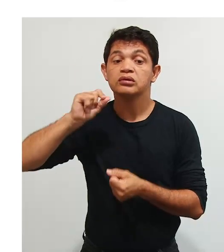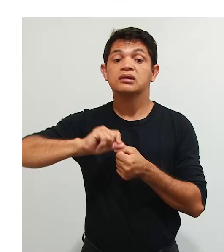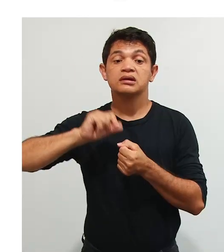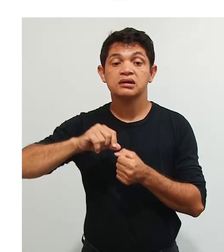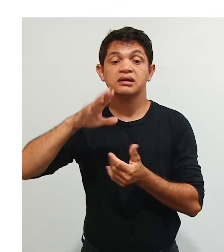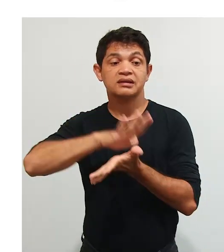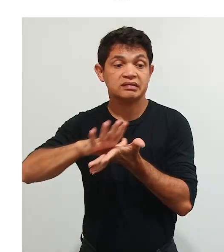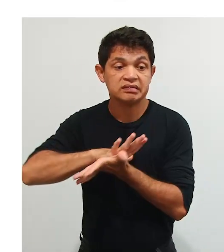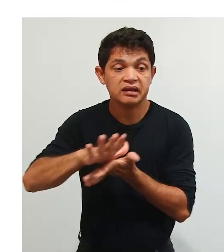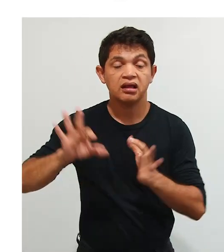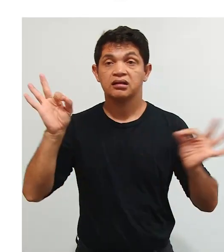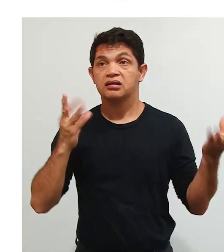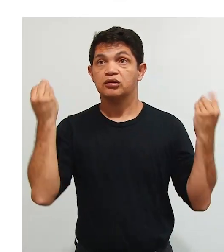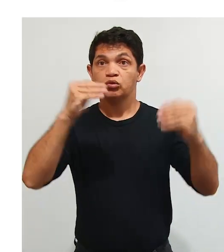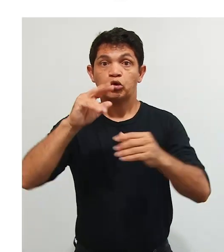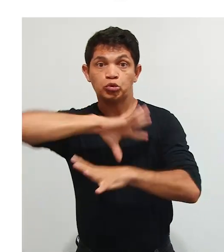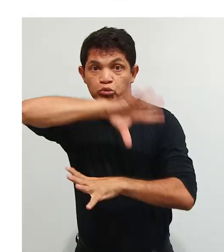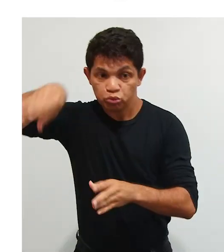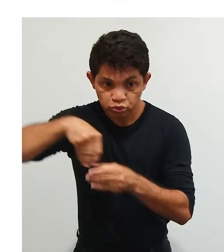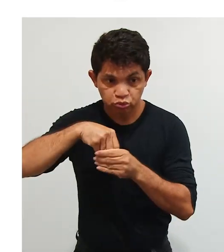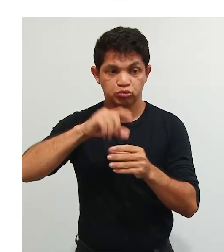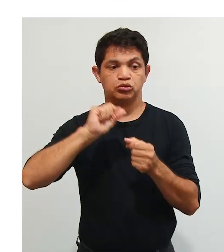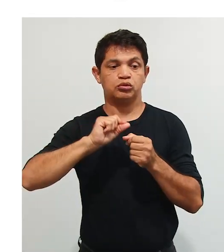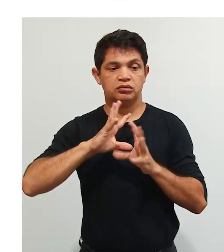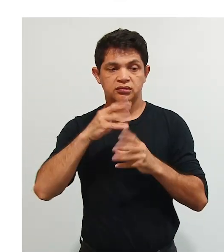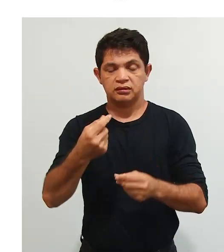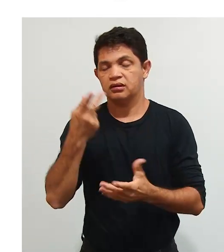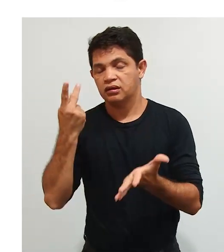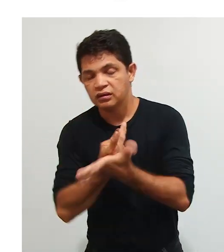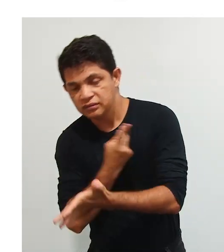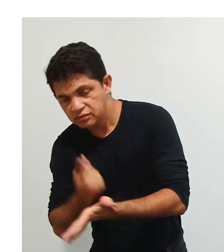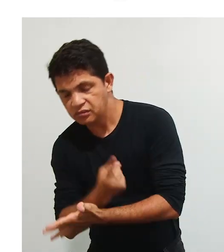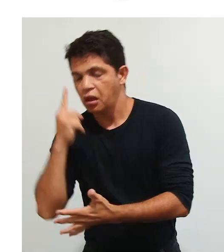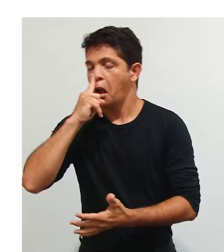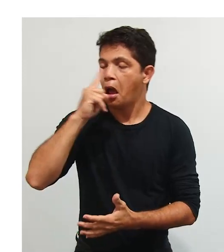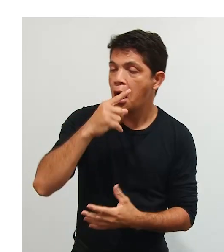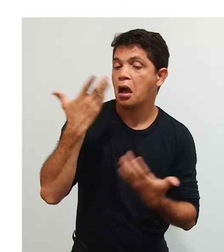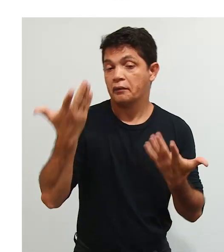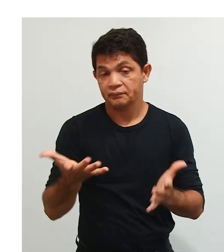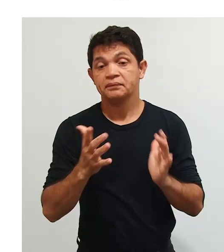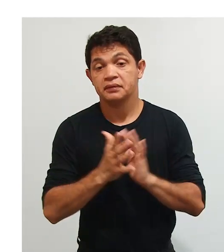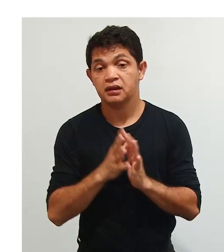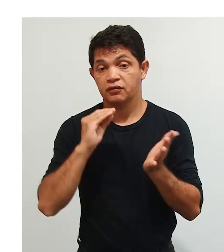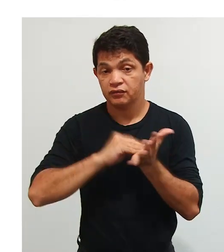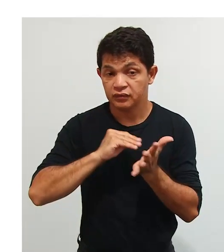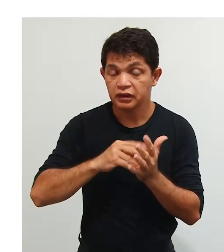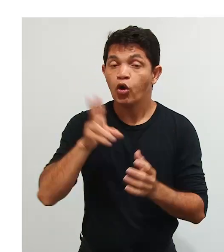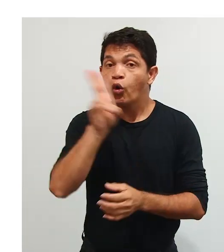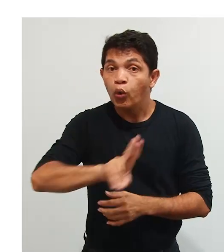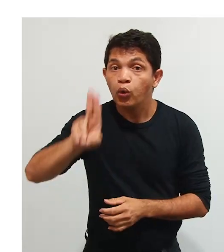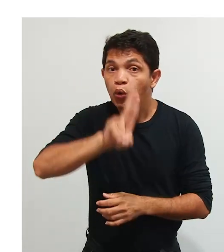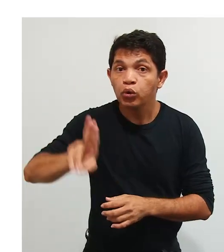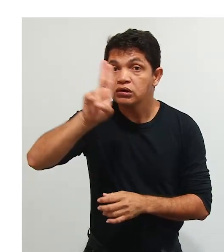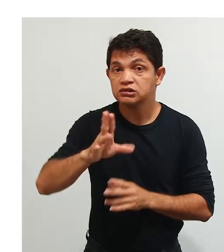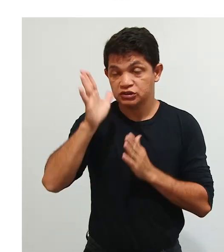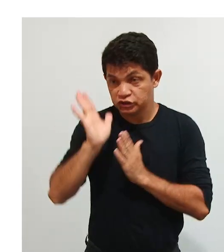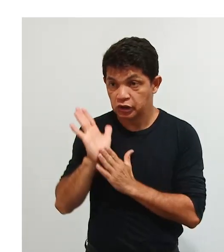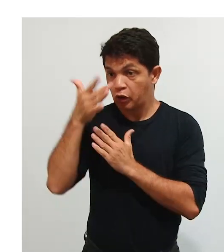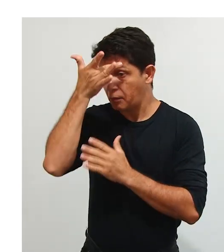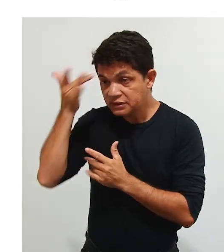os acertos das pessoas. Tem gente que foca muito no erro, no que a pessoa fez de errado, né? Use sempre